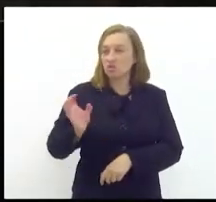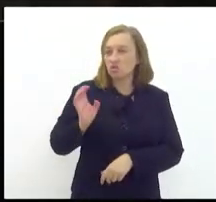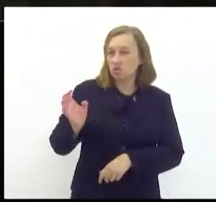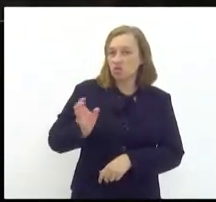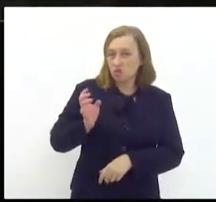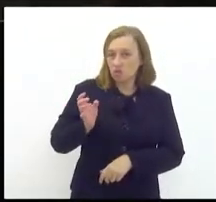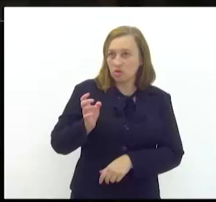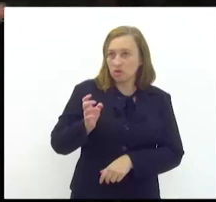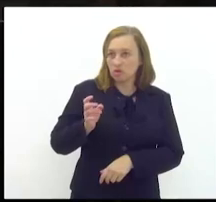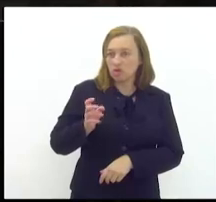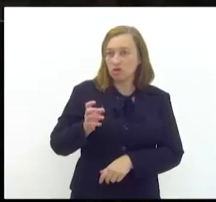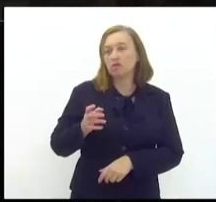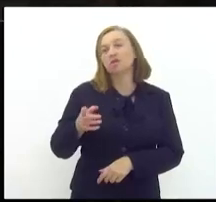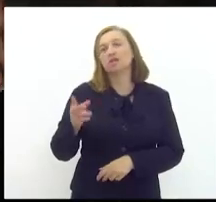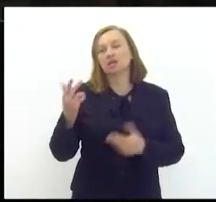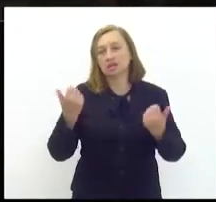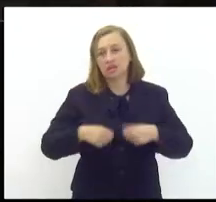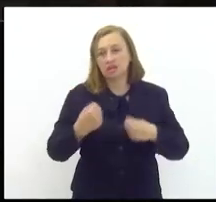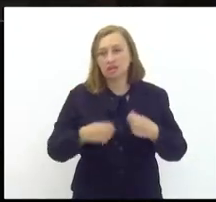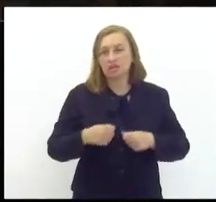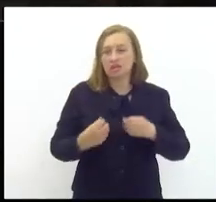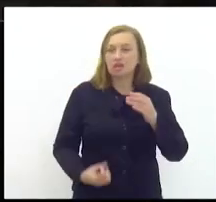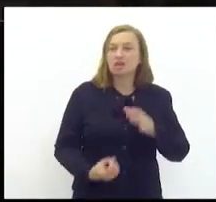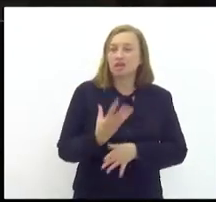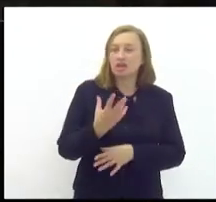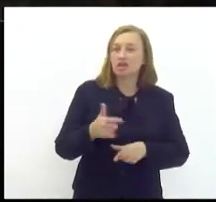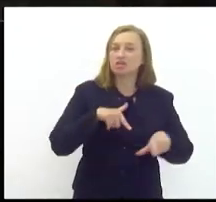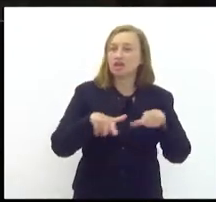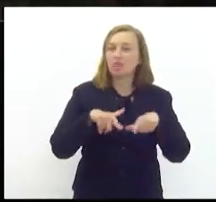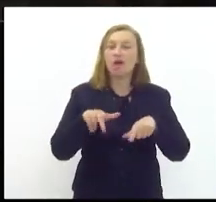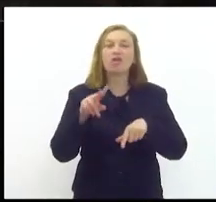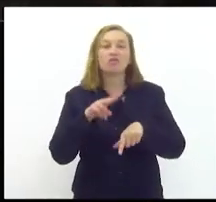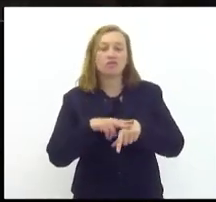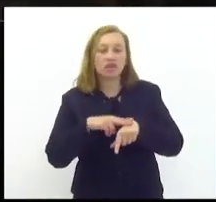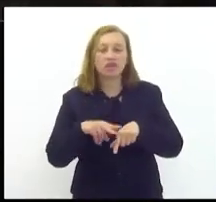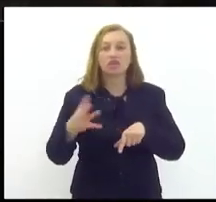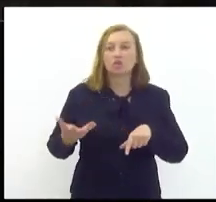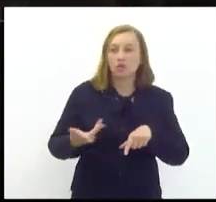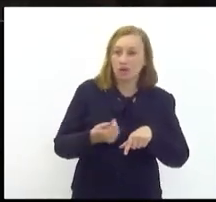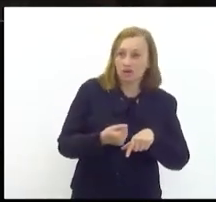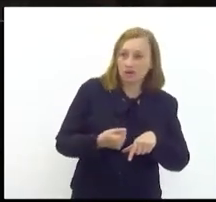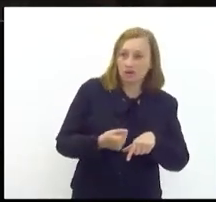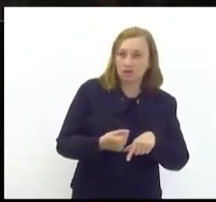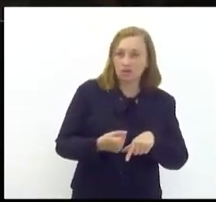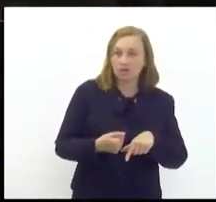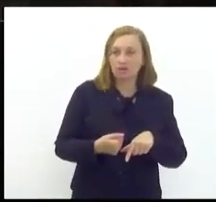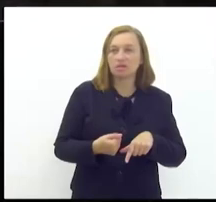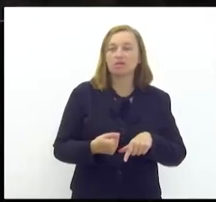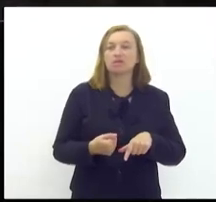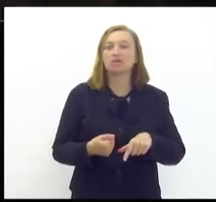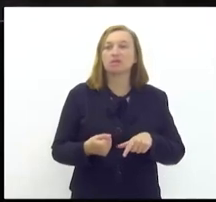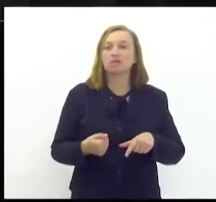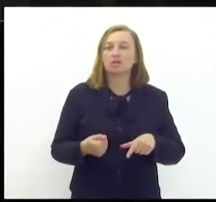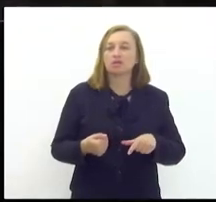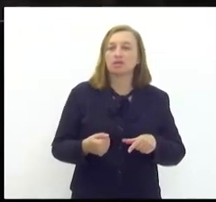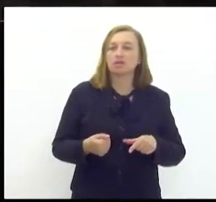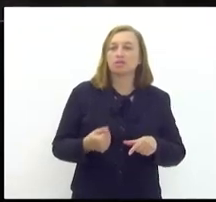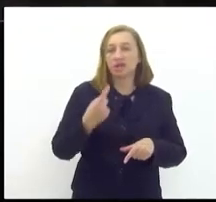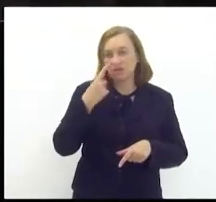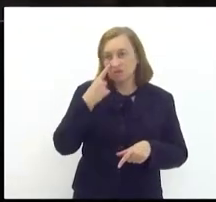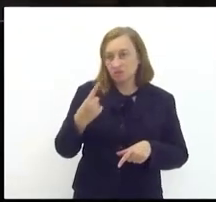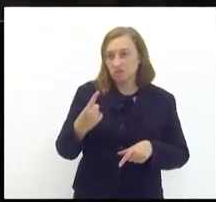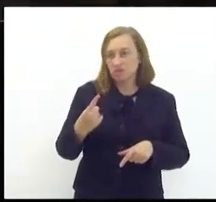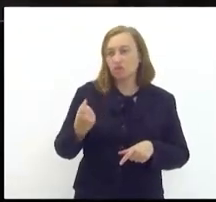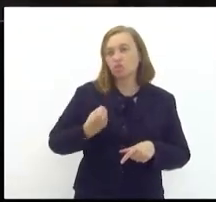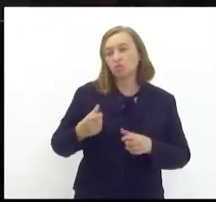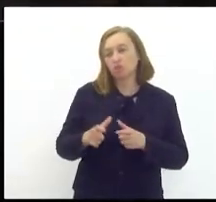com a demanda urgente para a geração de empregos de qualidade para sanar miserabilidade em que se encontra parcela